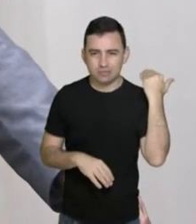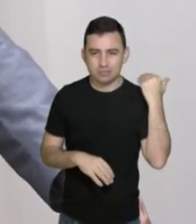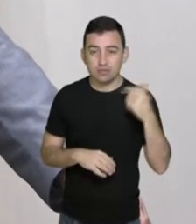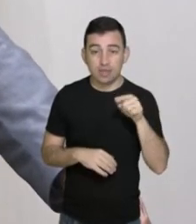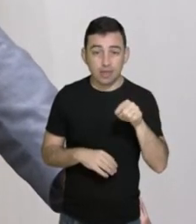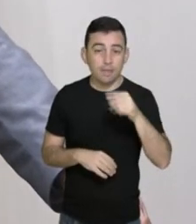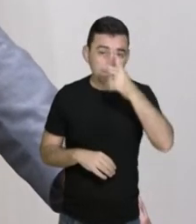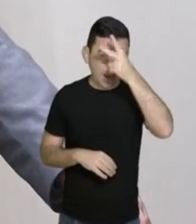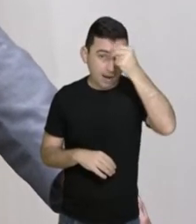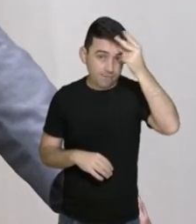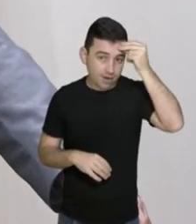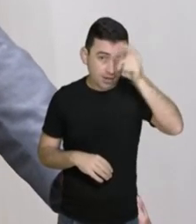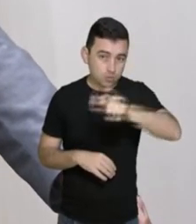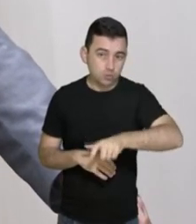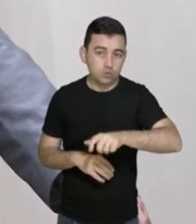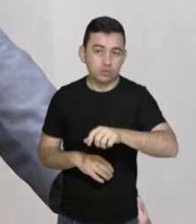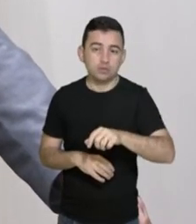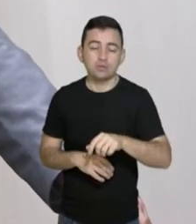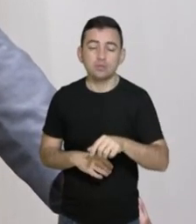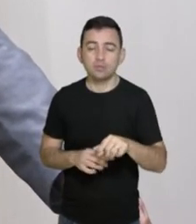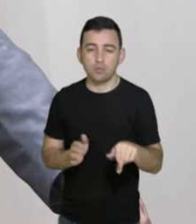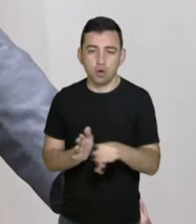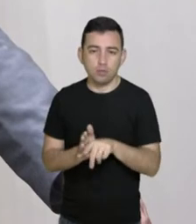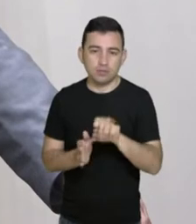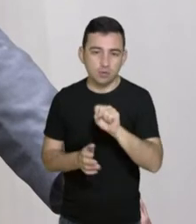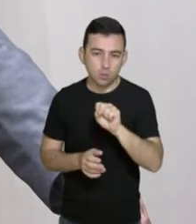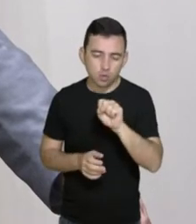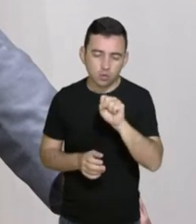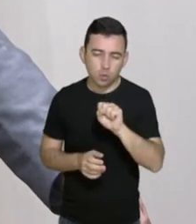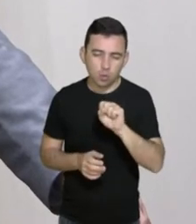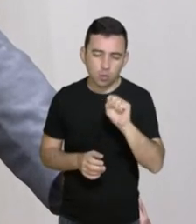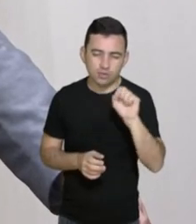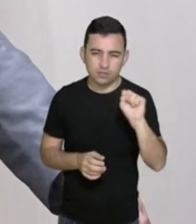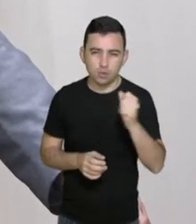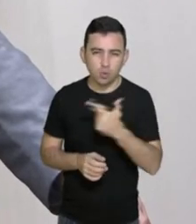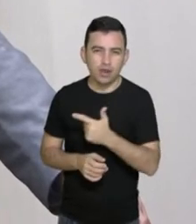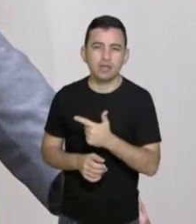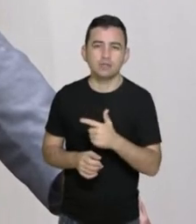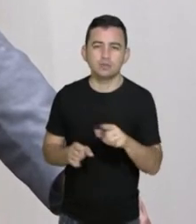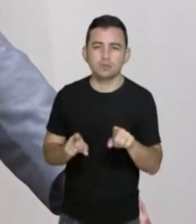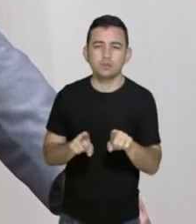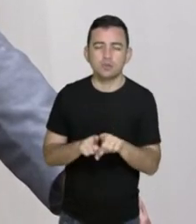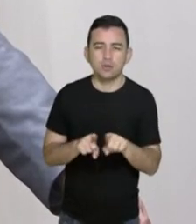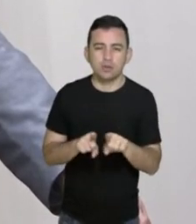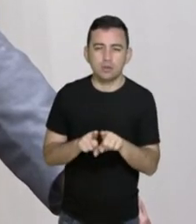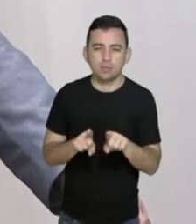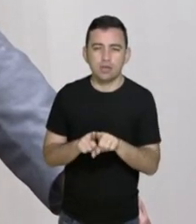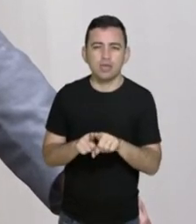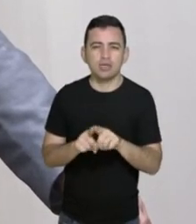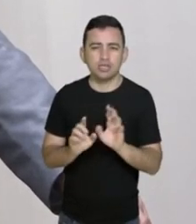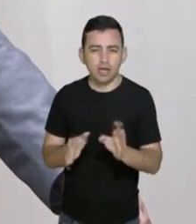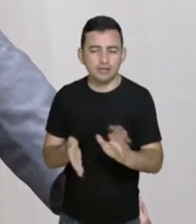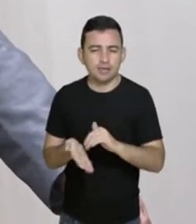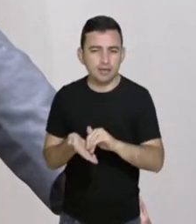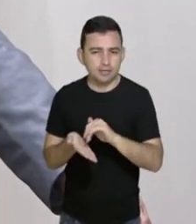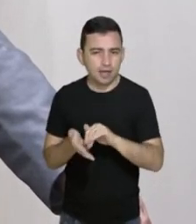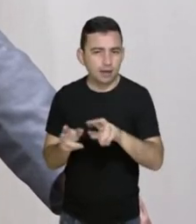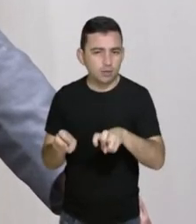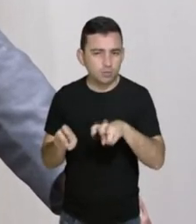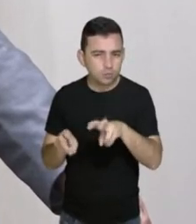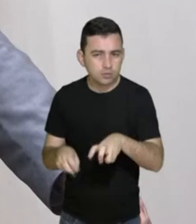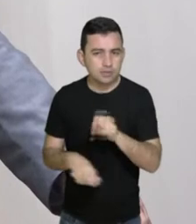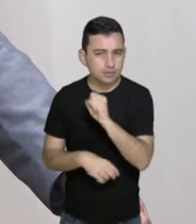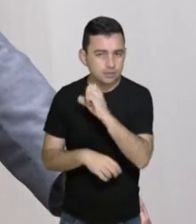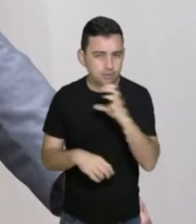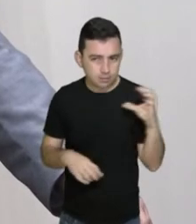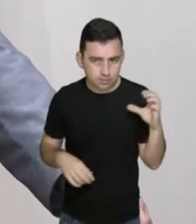prefeito de São Lourenço do Oeste, 2 mandatos, foi secretário da Agricultura de Santa Catarina, secretário